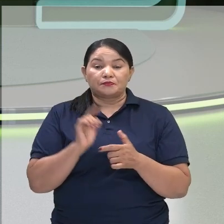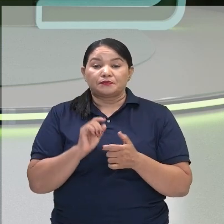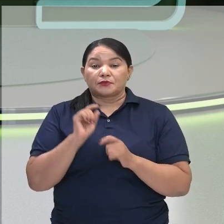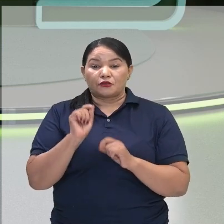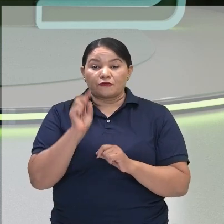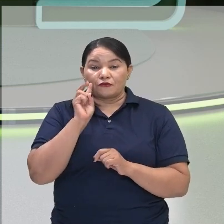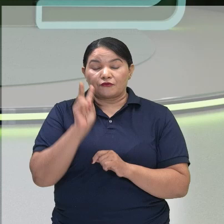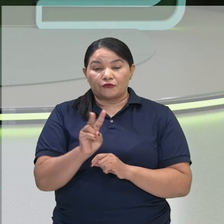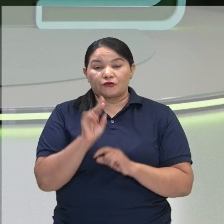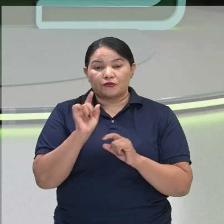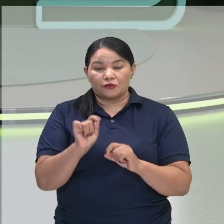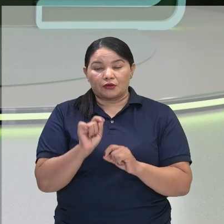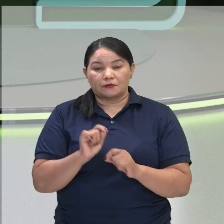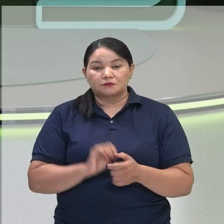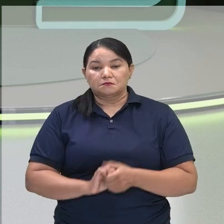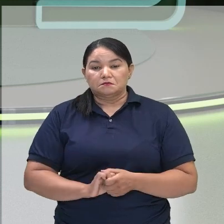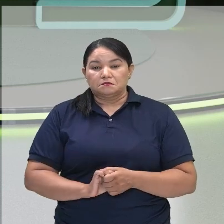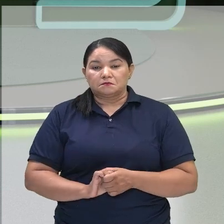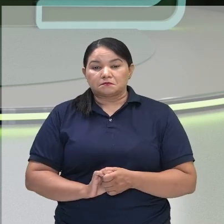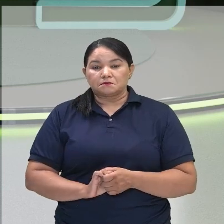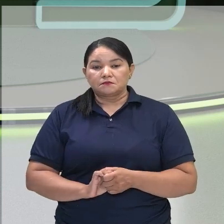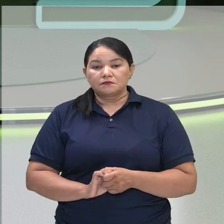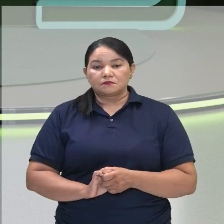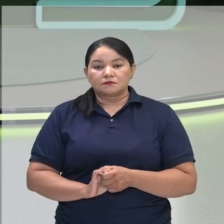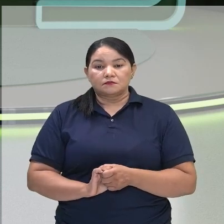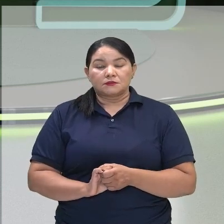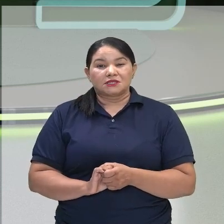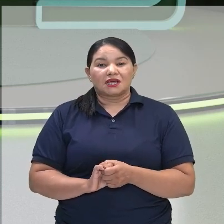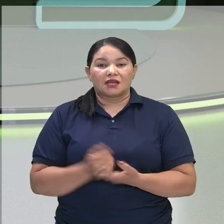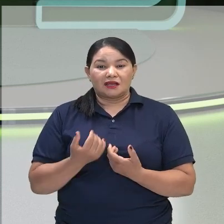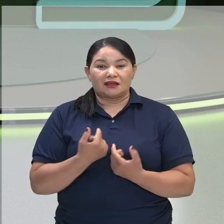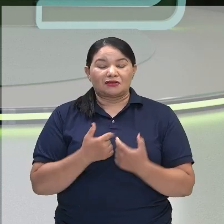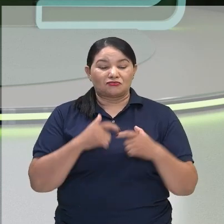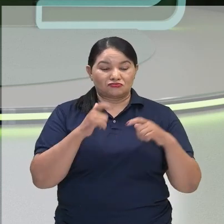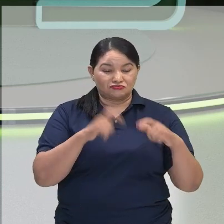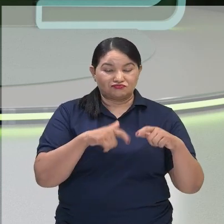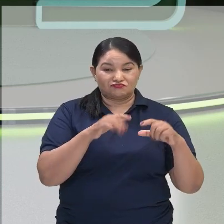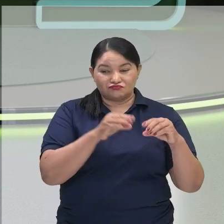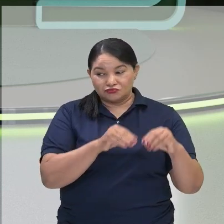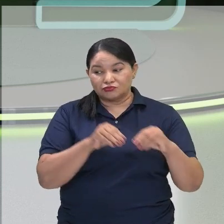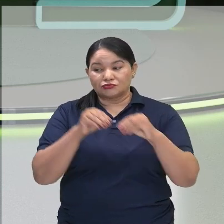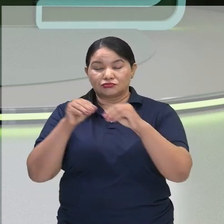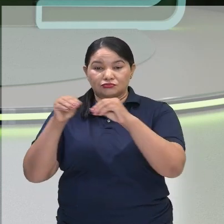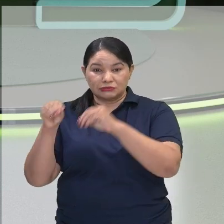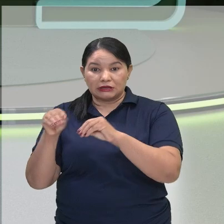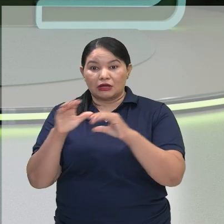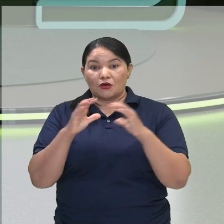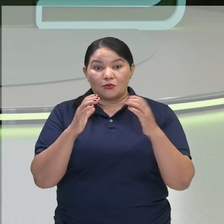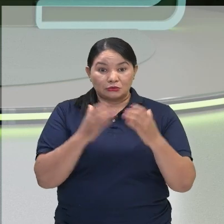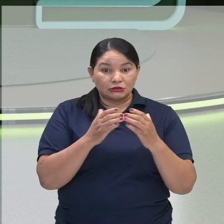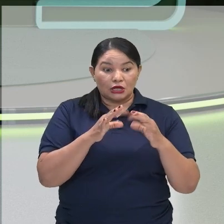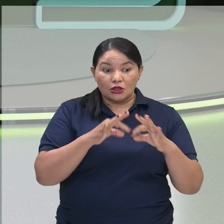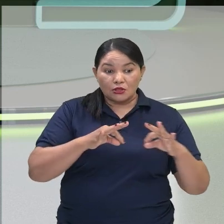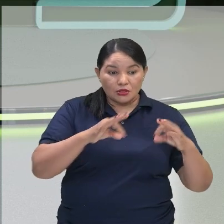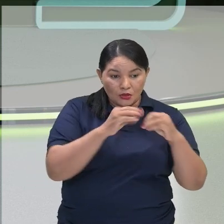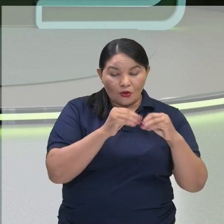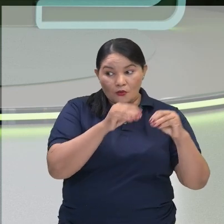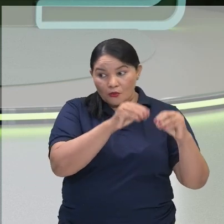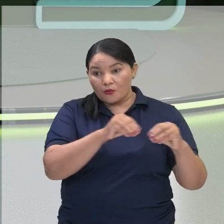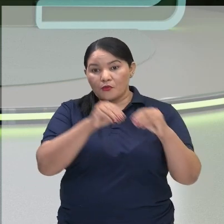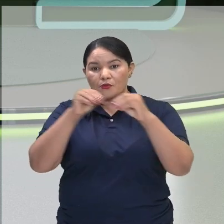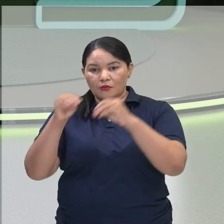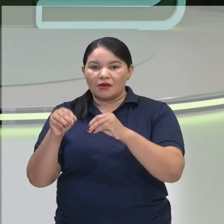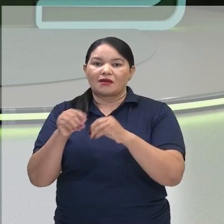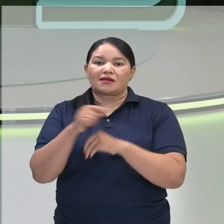ainda que você mudar, você realocar, né, essa comunidade traz prejuízos, não só, né,